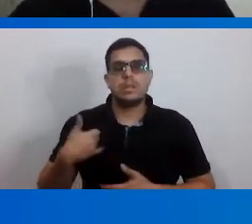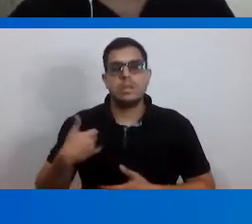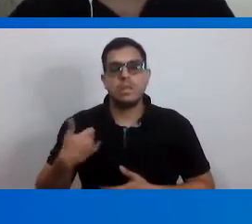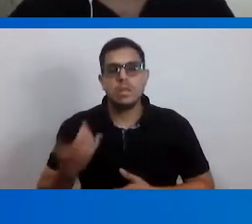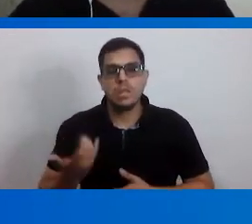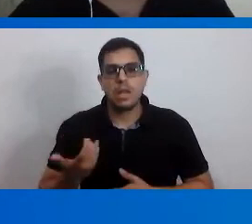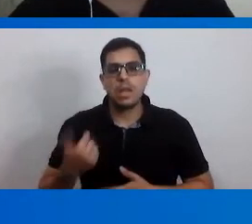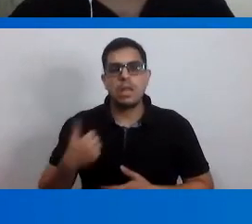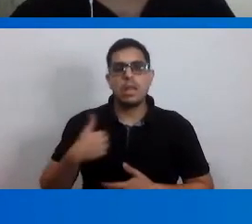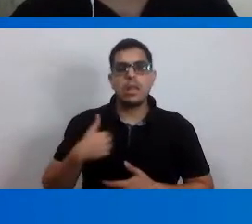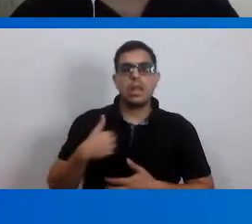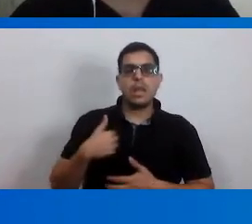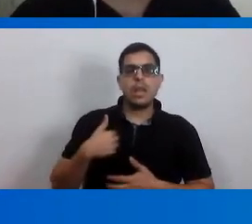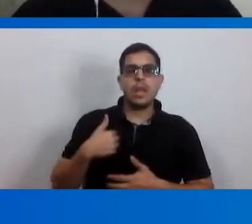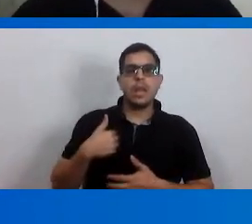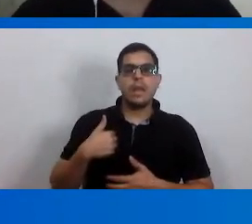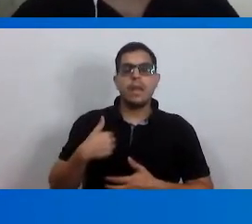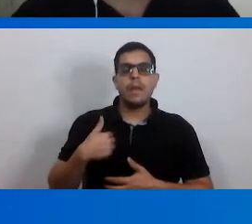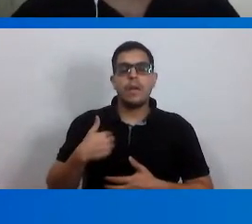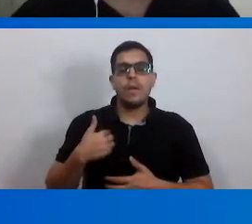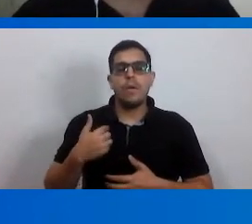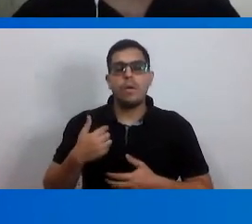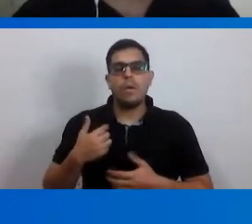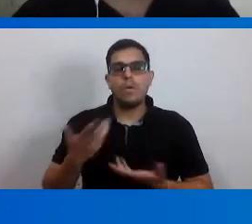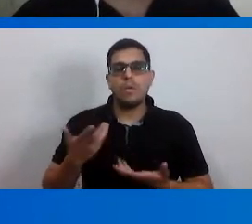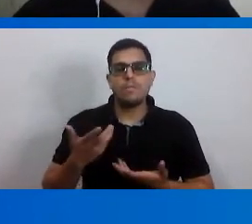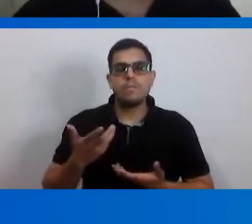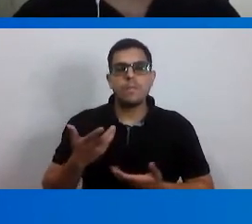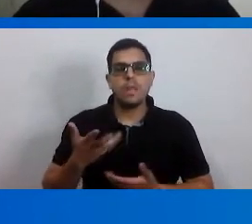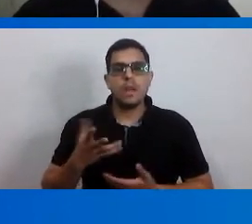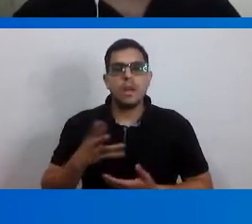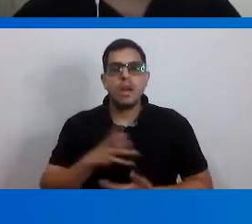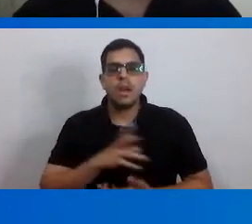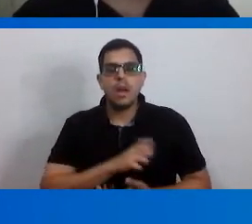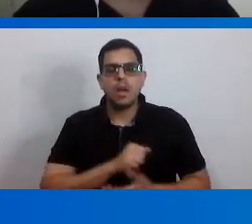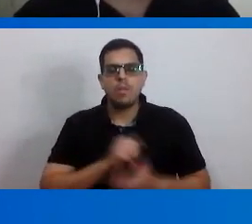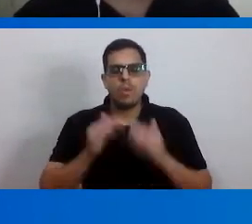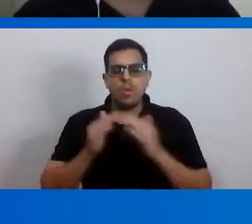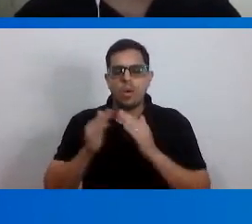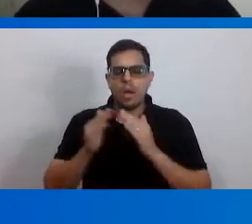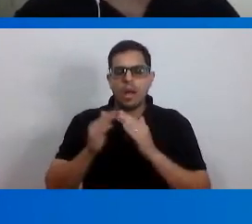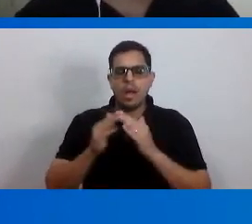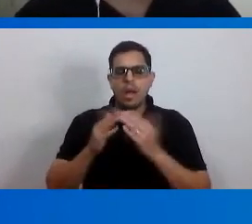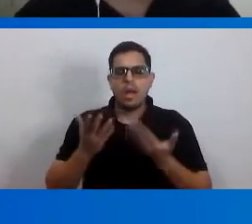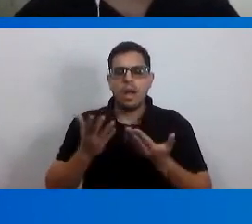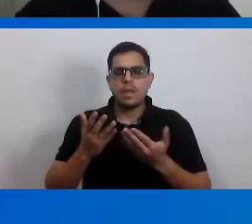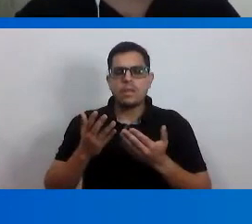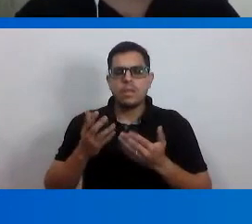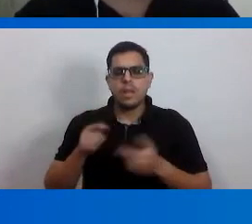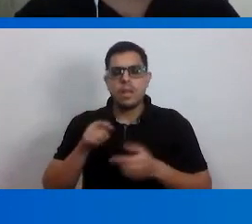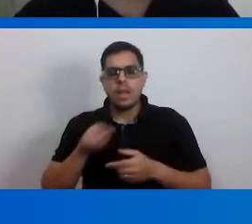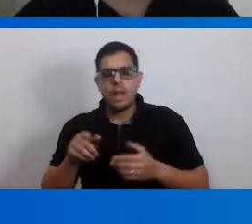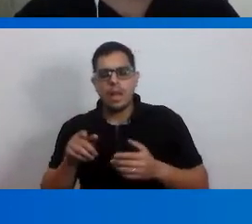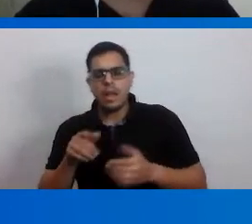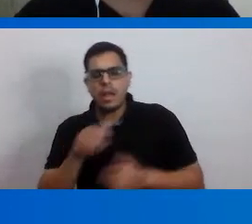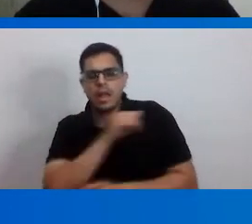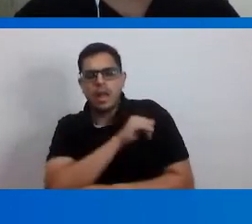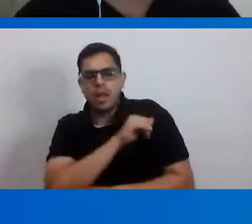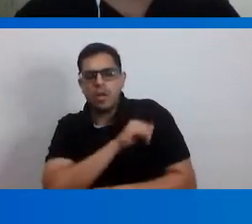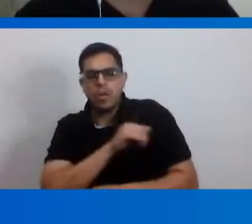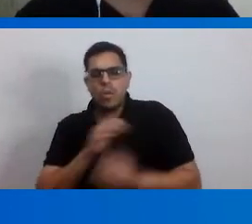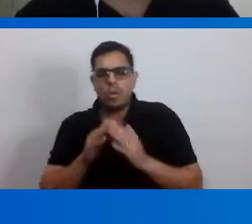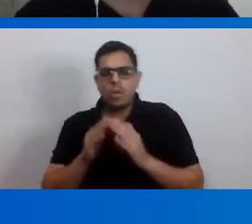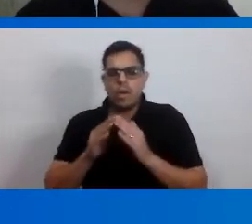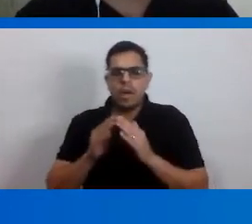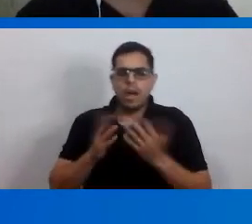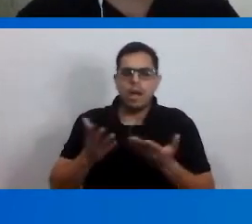em várias vezes quando ele falando Nossa tem coisa por exemplo que ele adora tá em casa né que tá no computador pela facilidade tá em casa